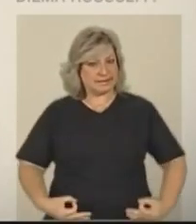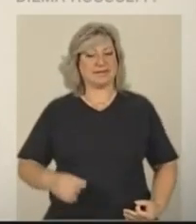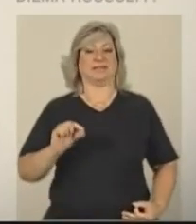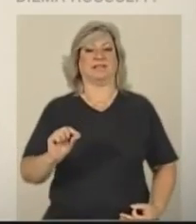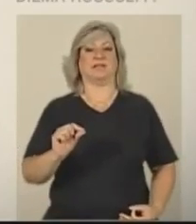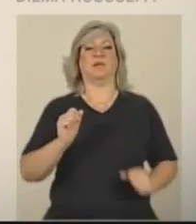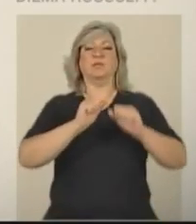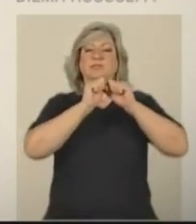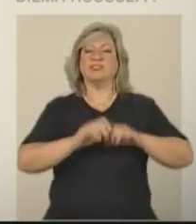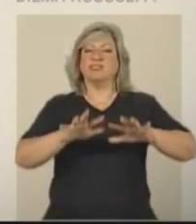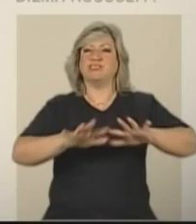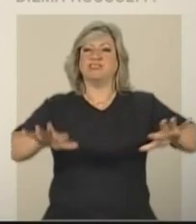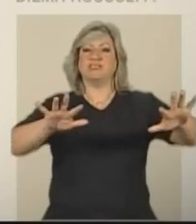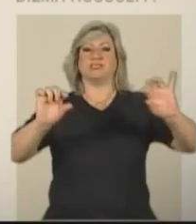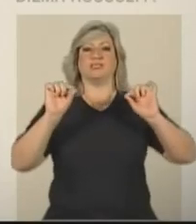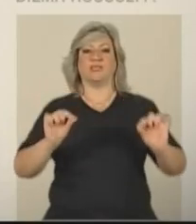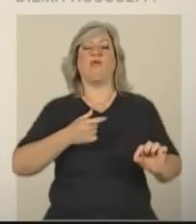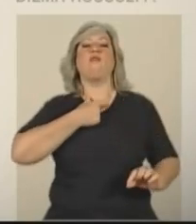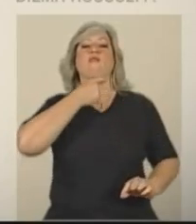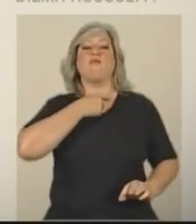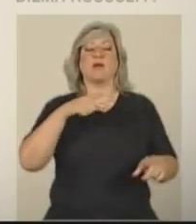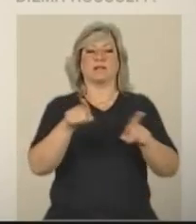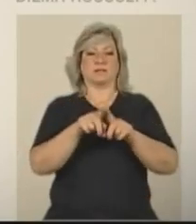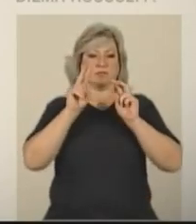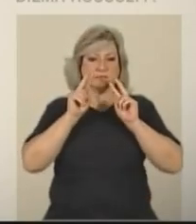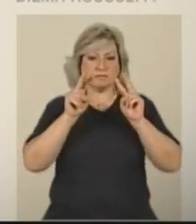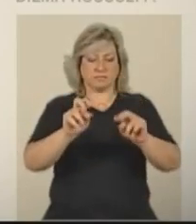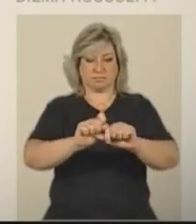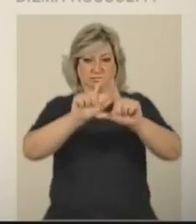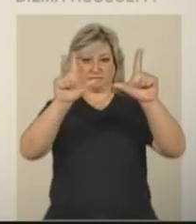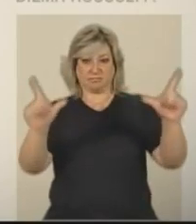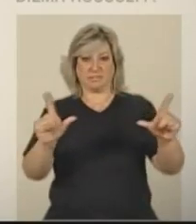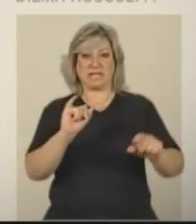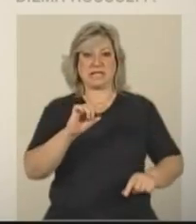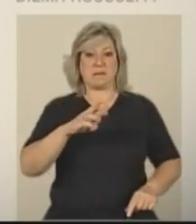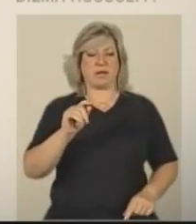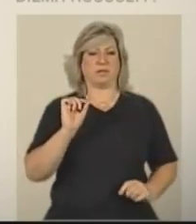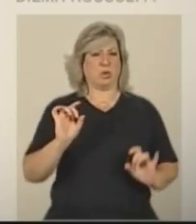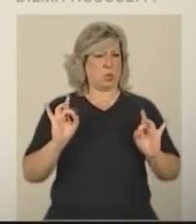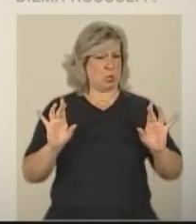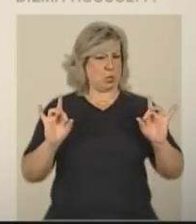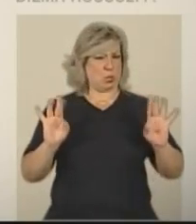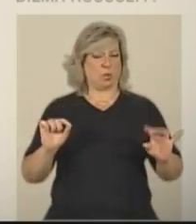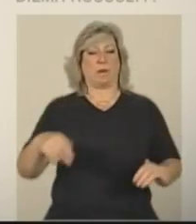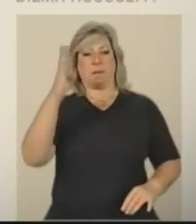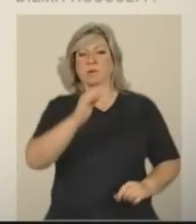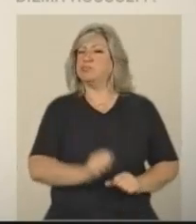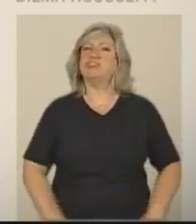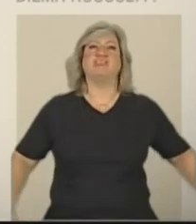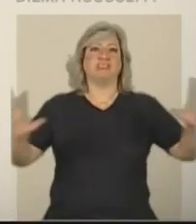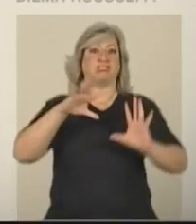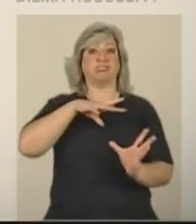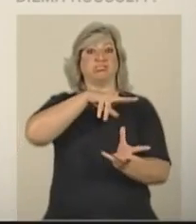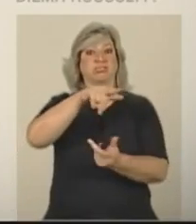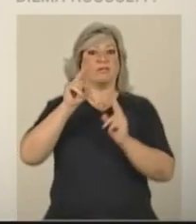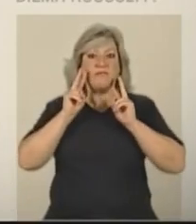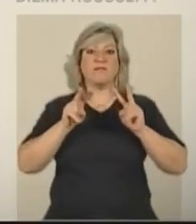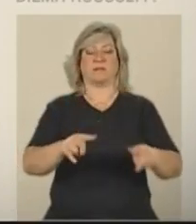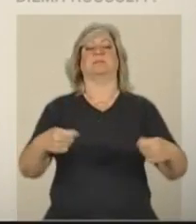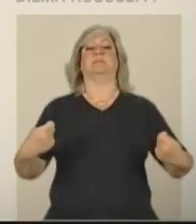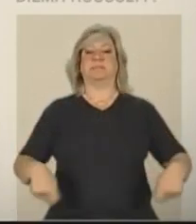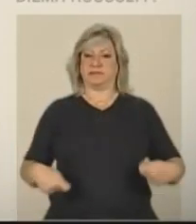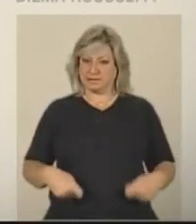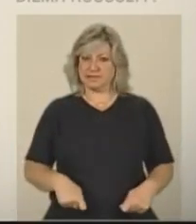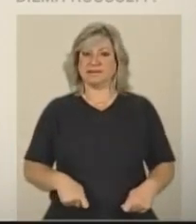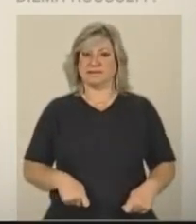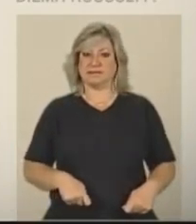uma transmissão de voz e de imagens de alta qualidade do Brasil para o mundo. Outra coisa, Luciano,